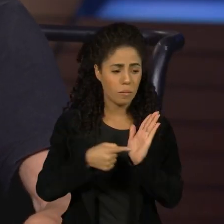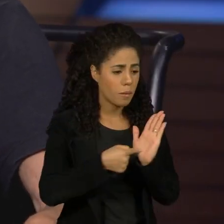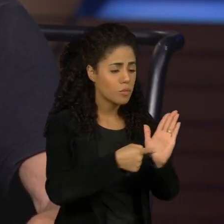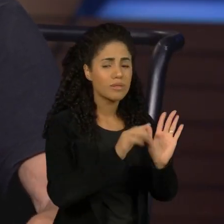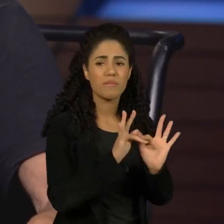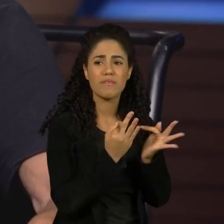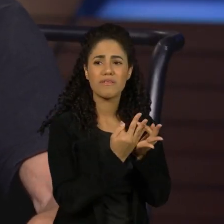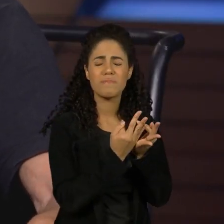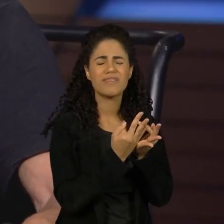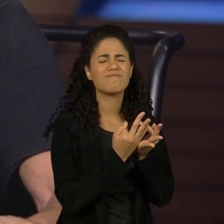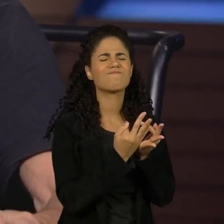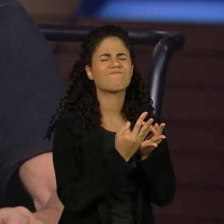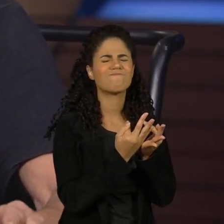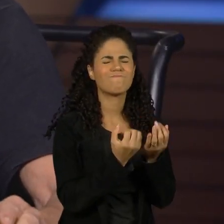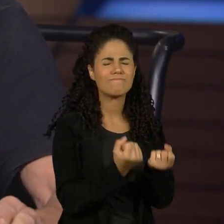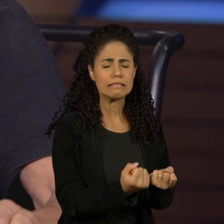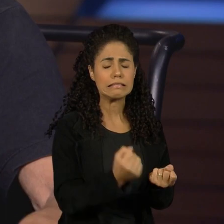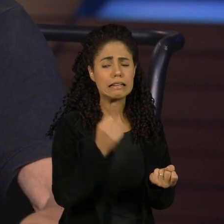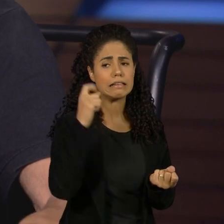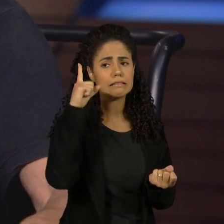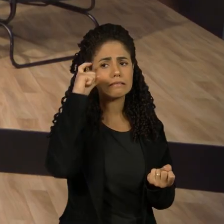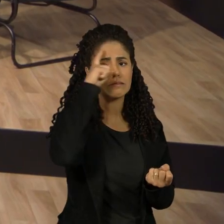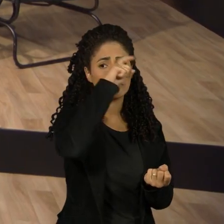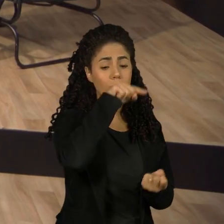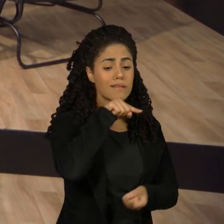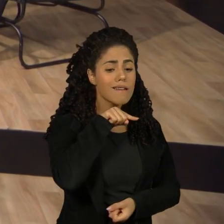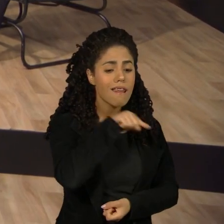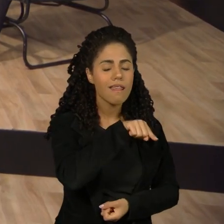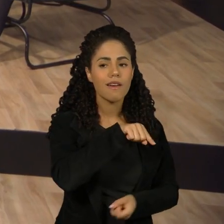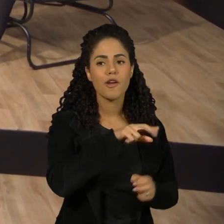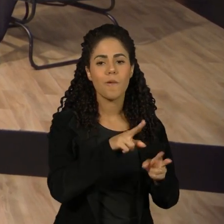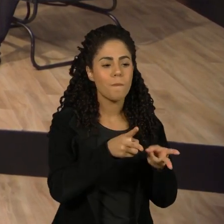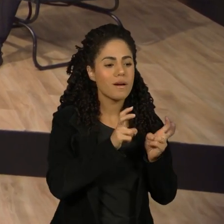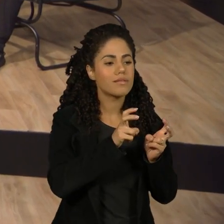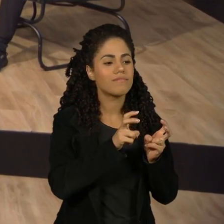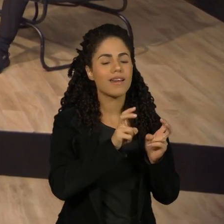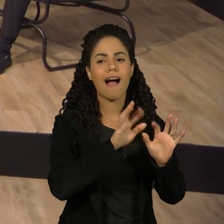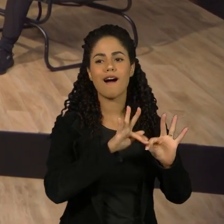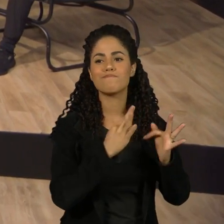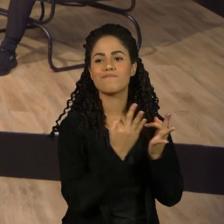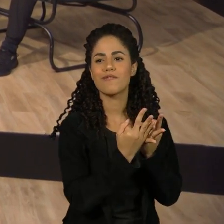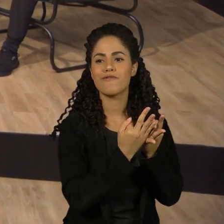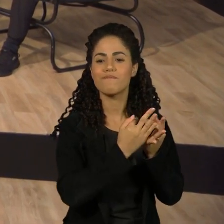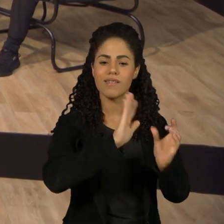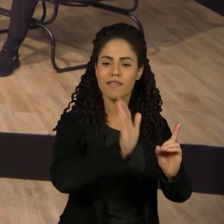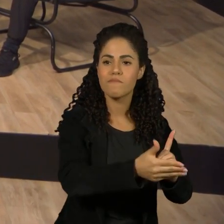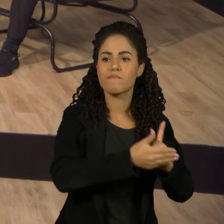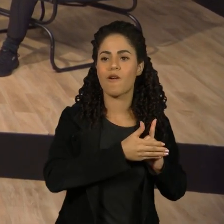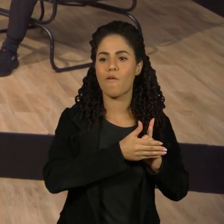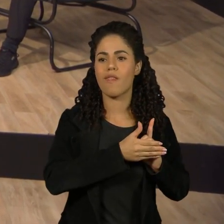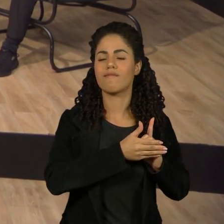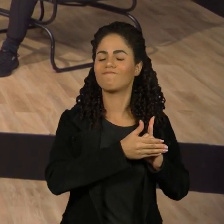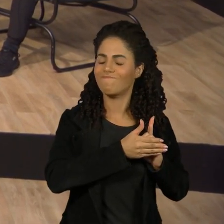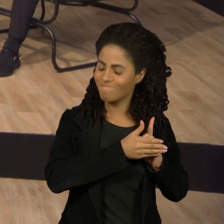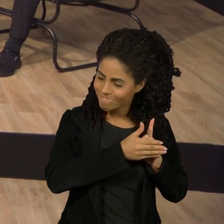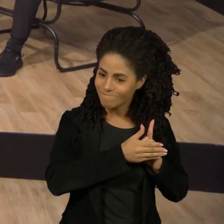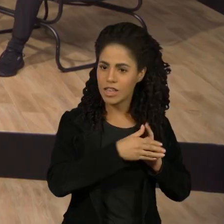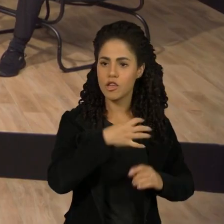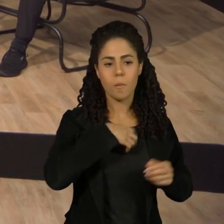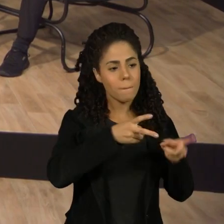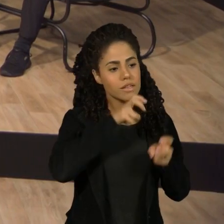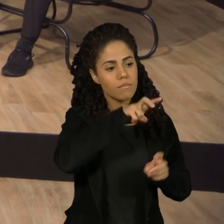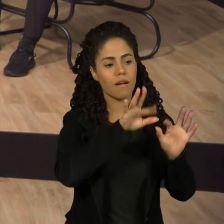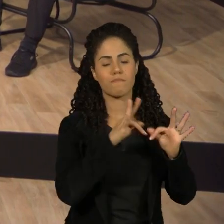foi bastante pesado, mas ali eu tive a confirmação de que minha família é tudo de bom, porque eu recebi